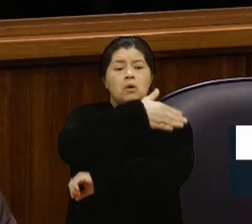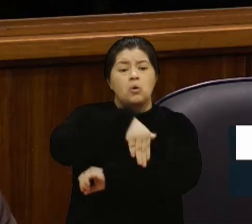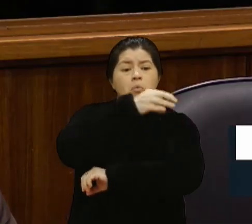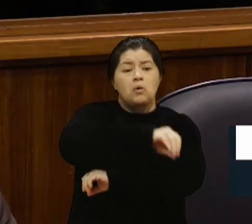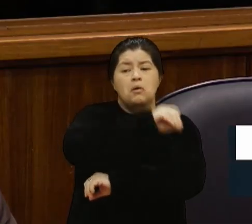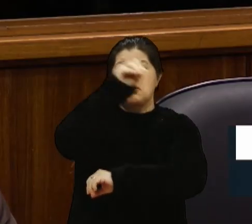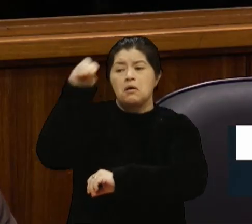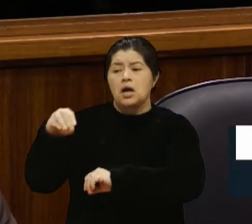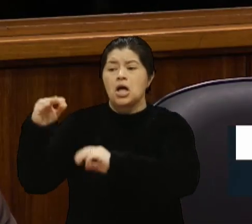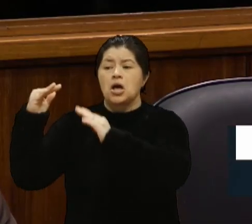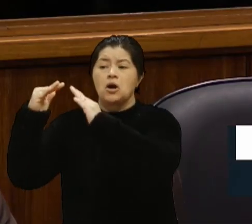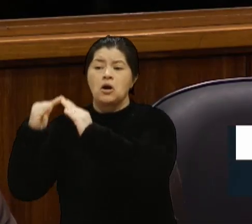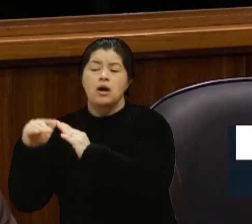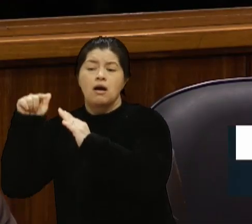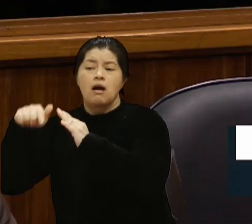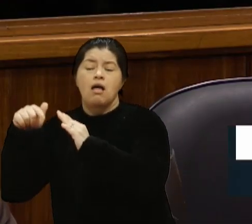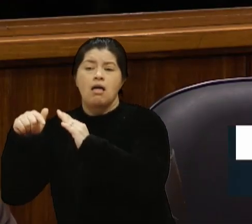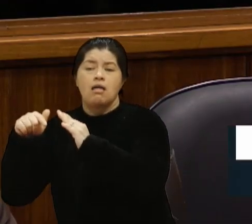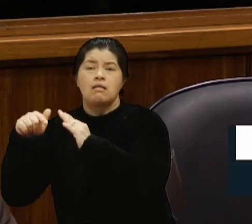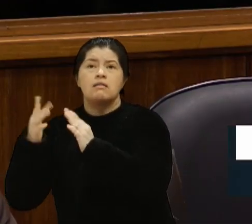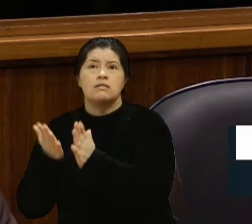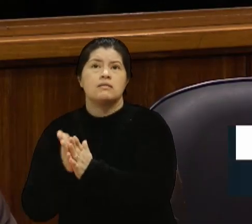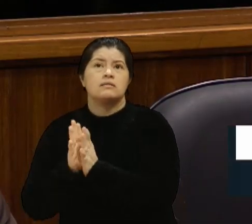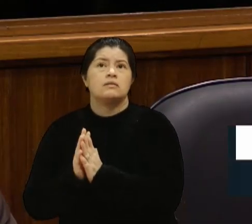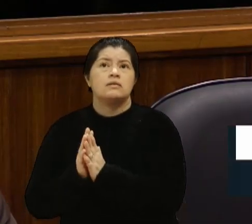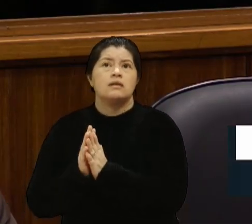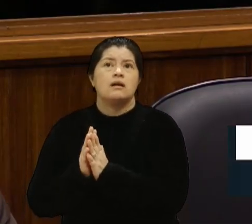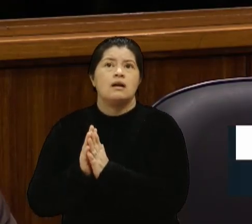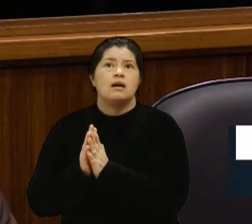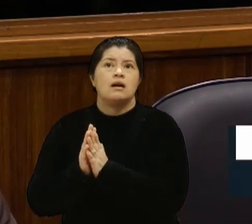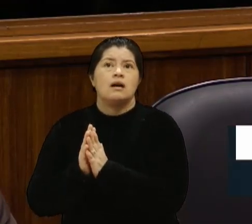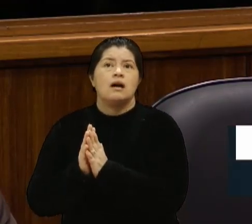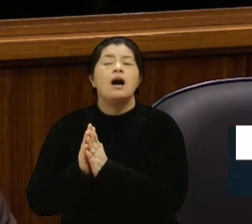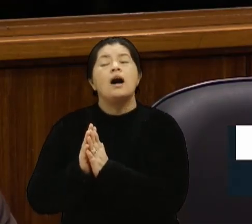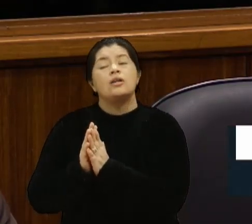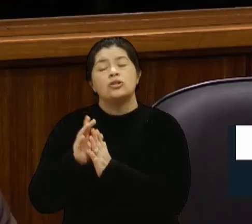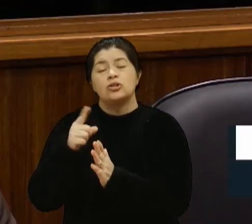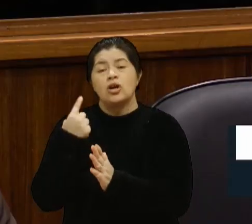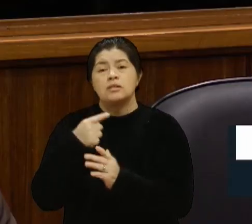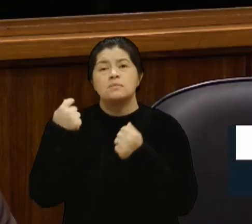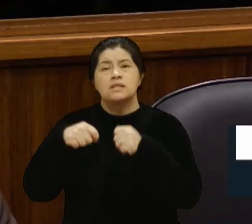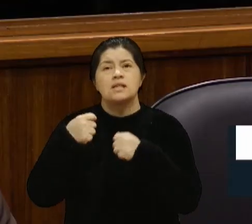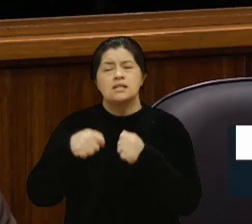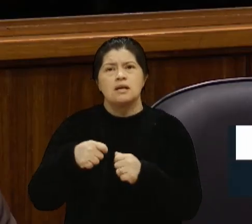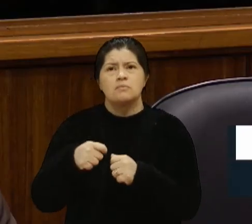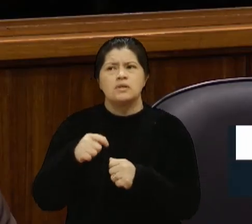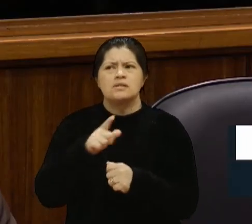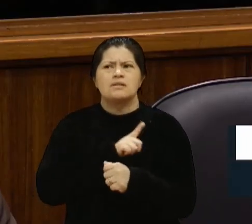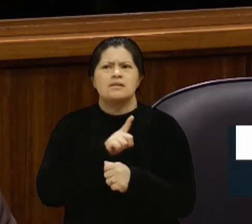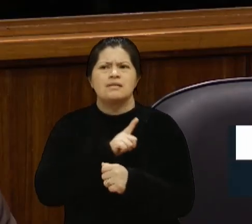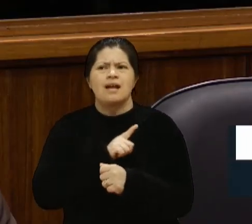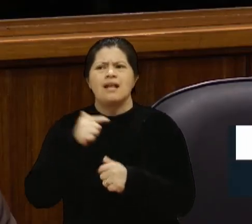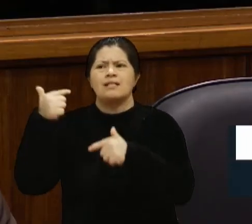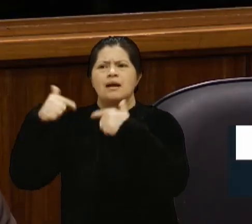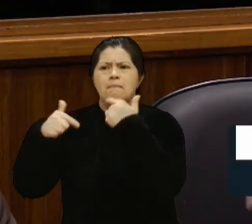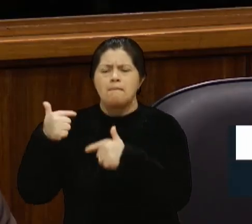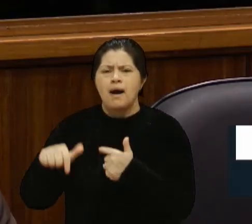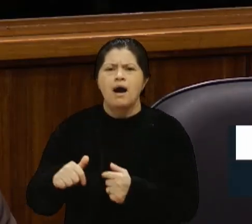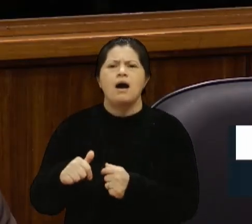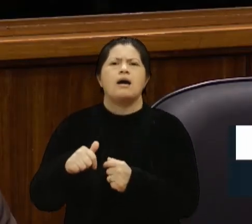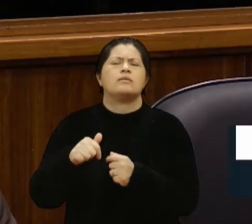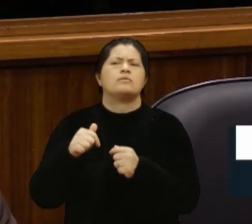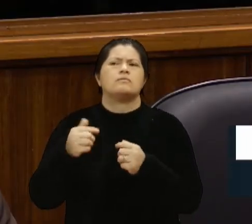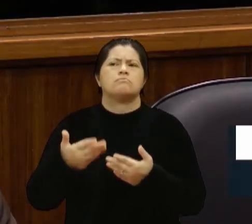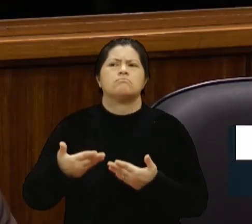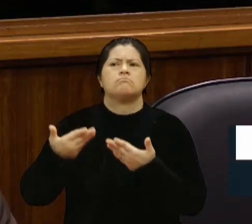um lugar na casa de passagem. A gente vai precisar que essas pessoas saiam da rua tendo um trabalho de atenção